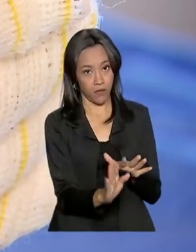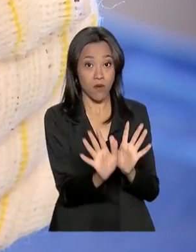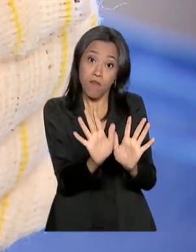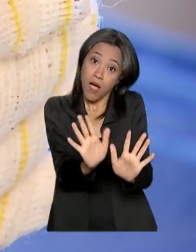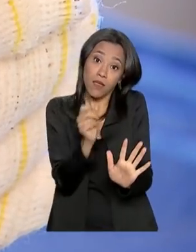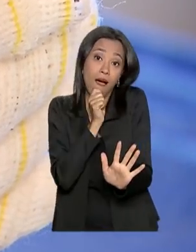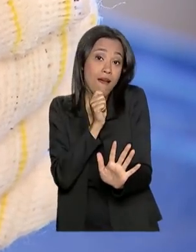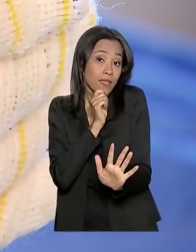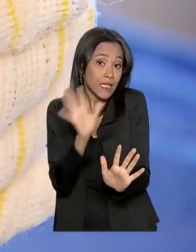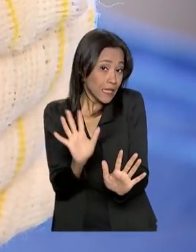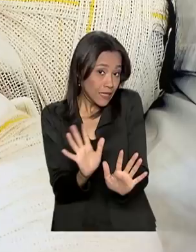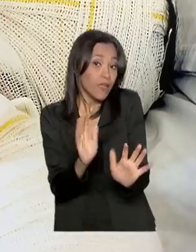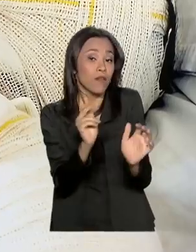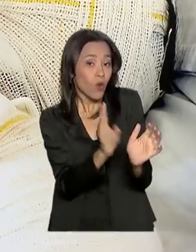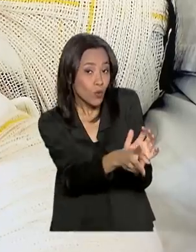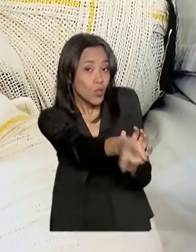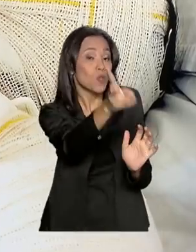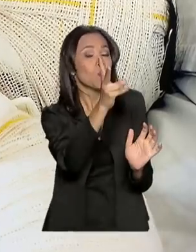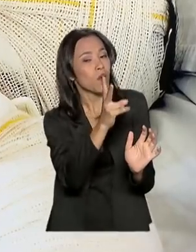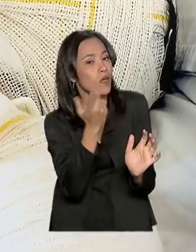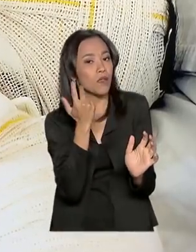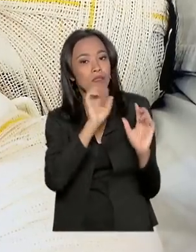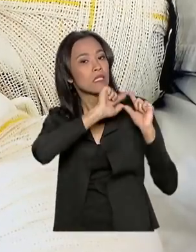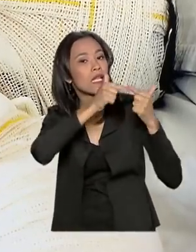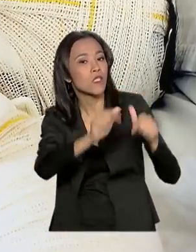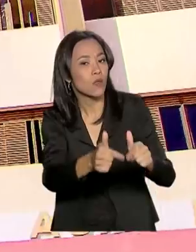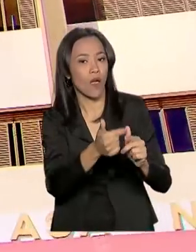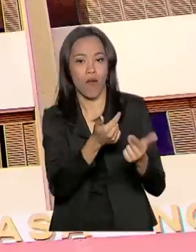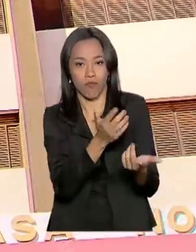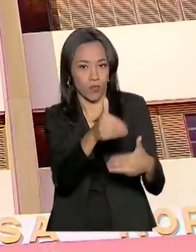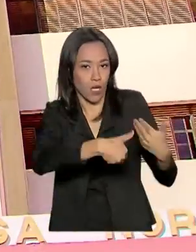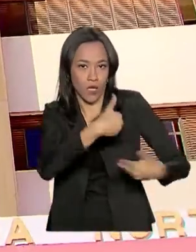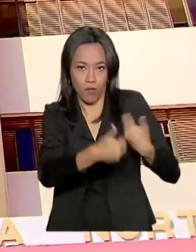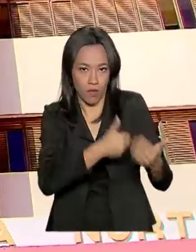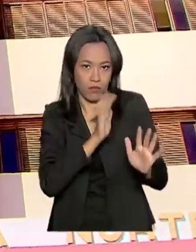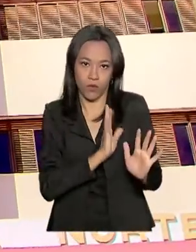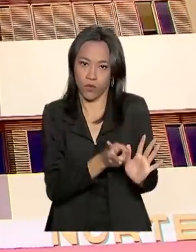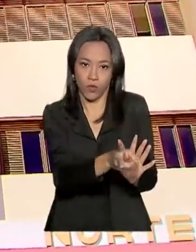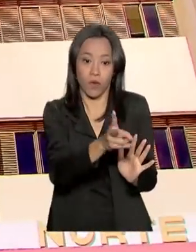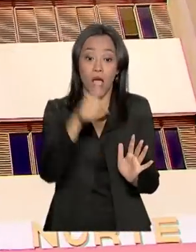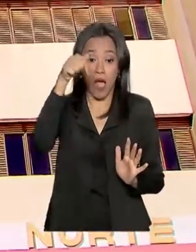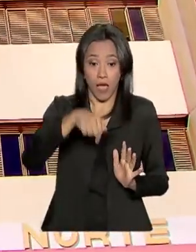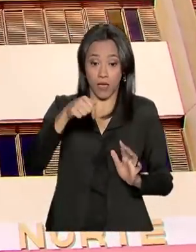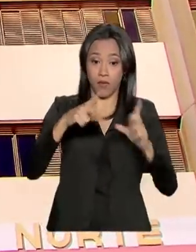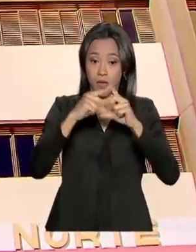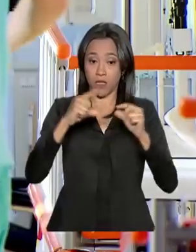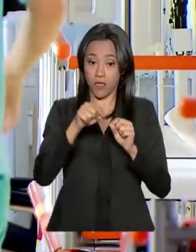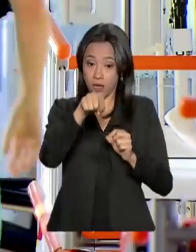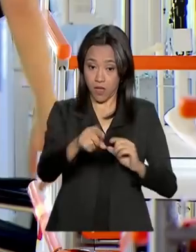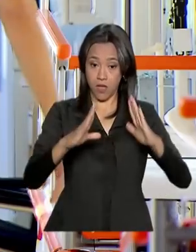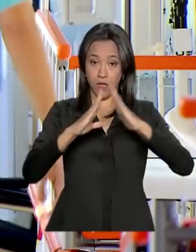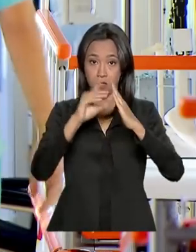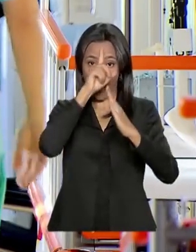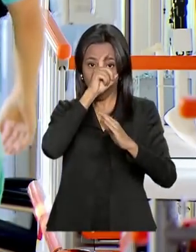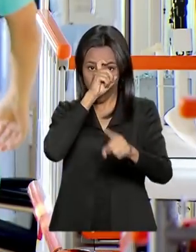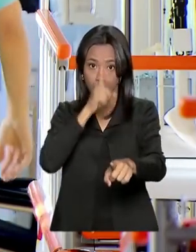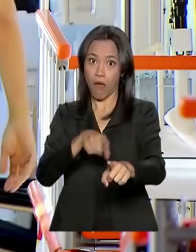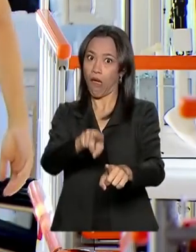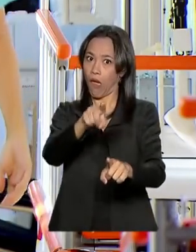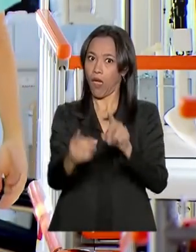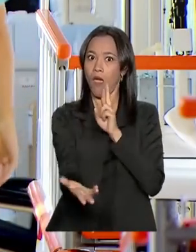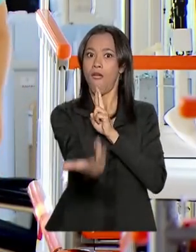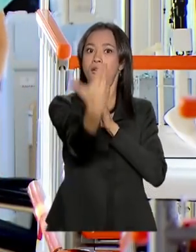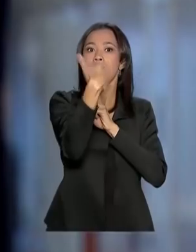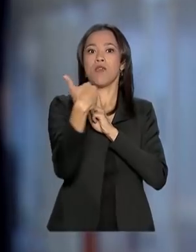isso, o tratamento segue da maneira tradicional aqui no Brasil. O Hospital Regional da Asa Norte, em Brasília, é referência no